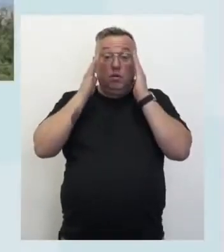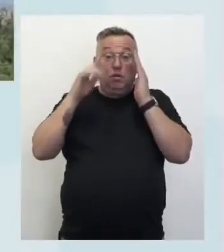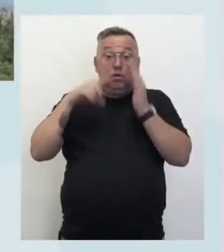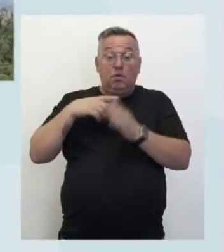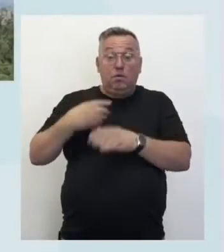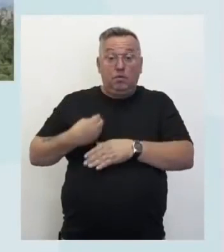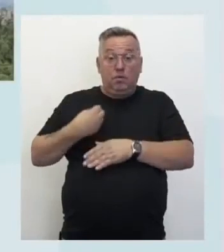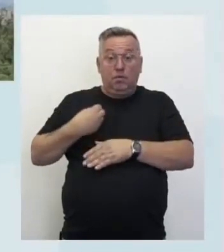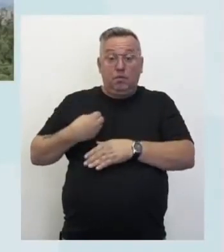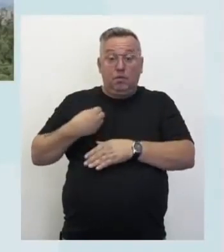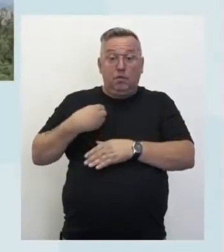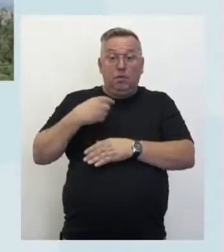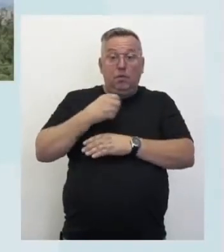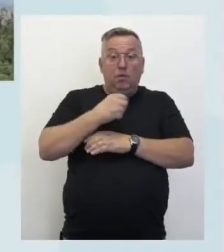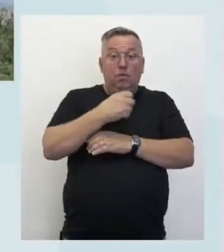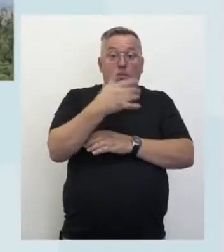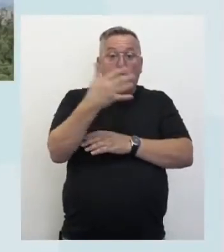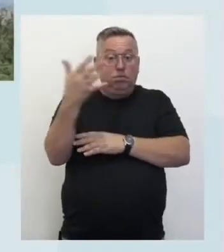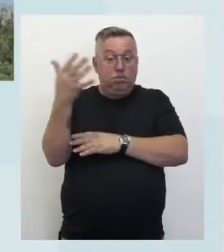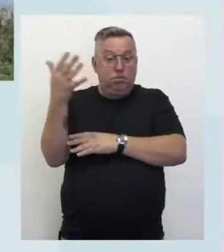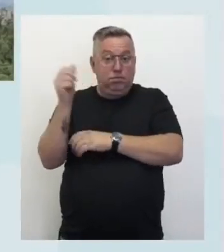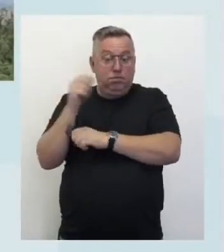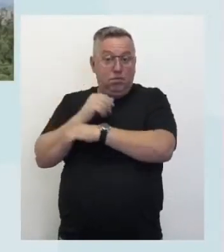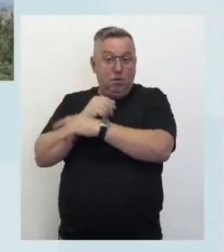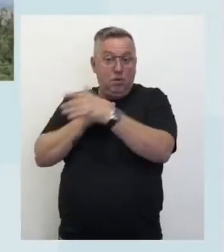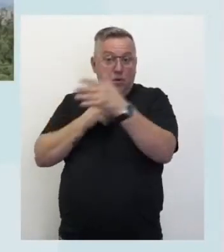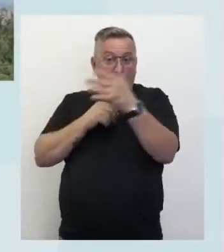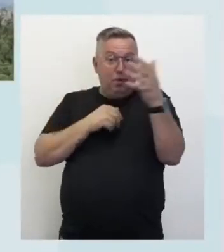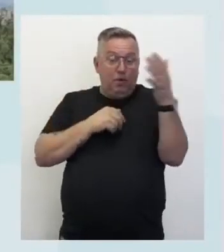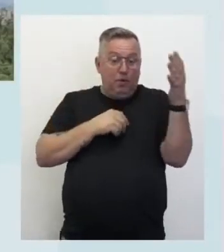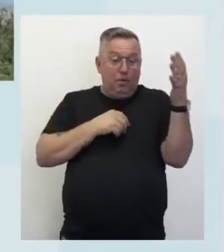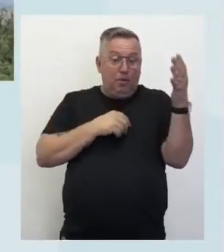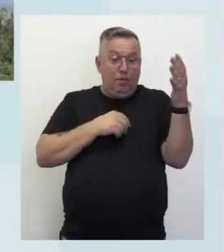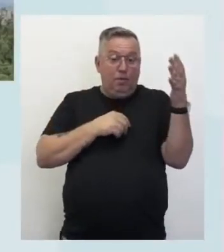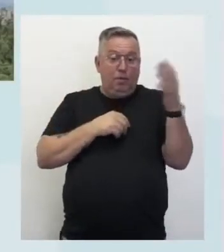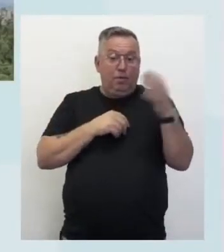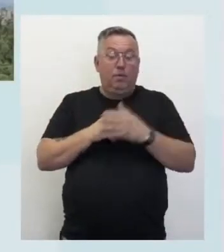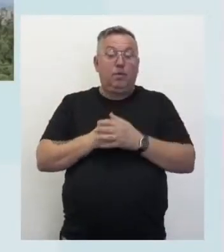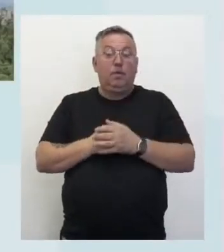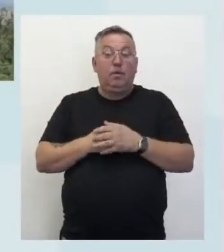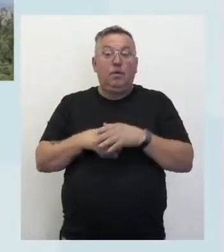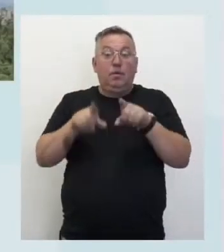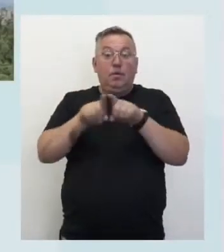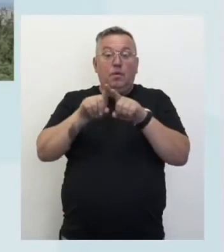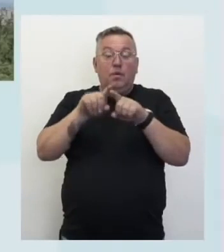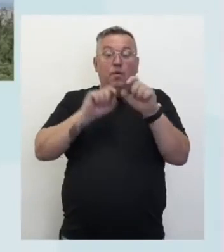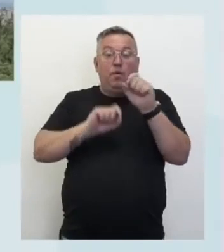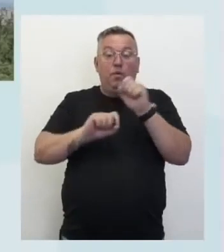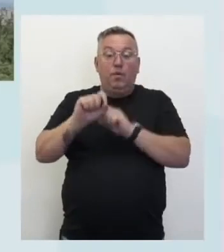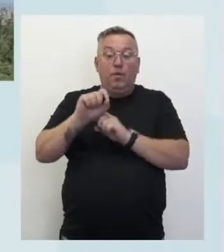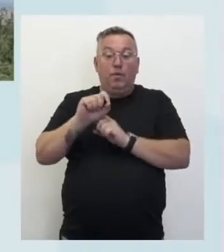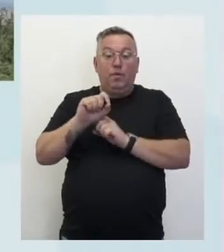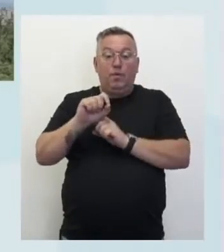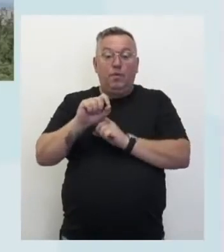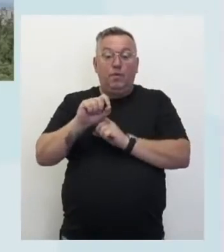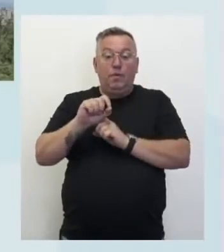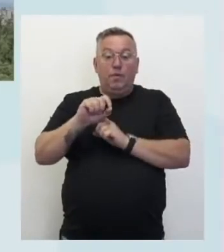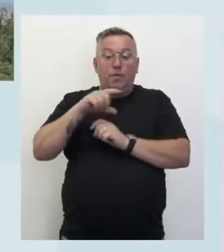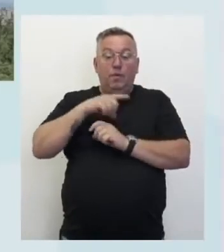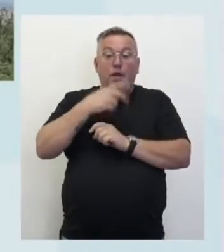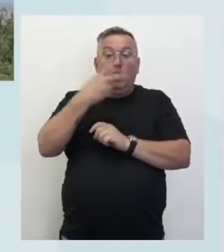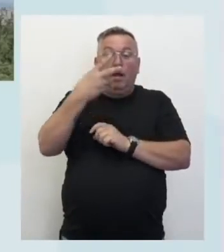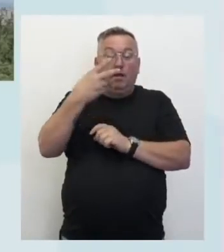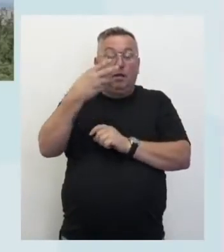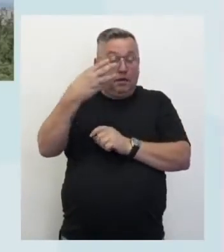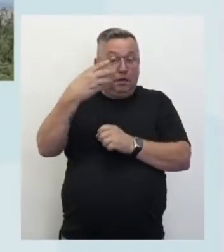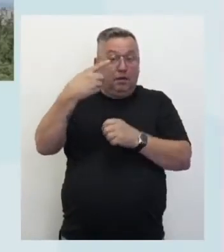a questão da arborização, né, no primeiro plano das 3 imagens, e também essas 3